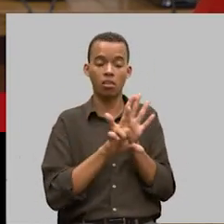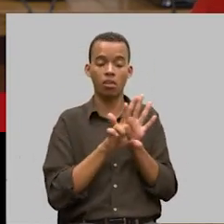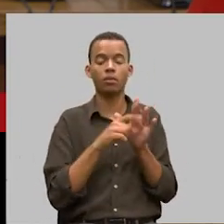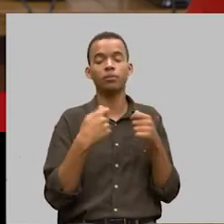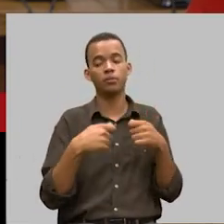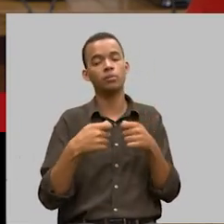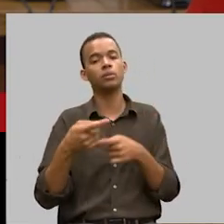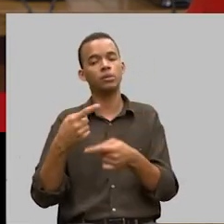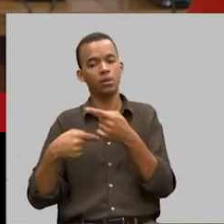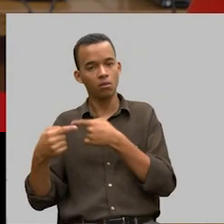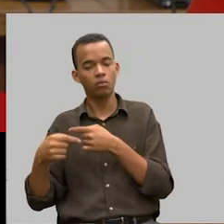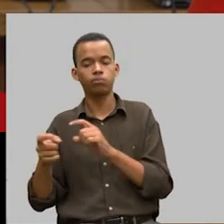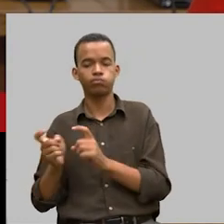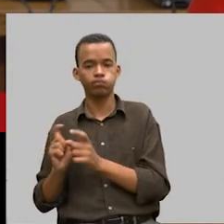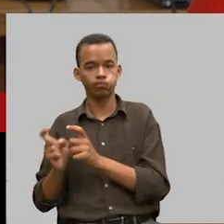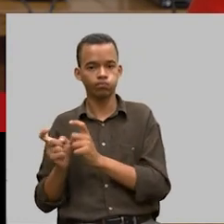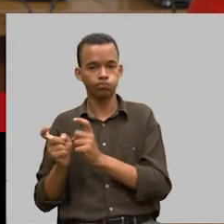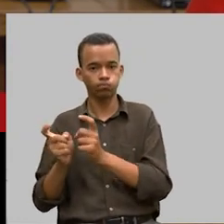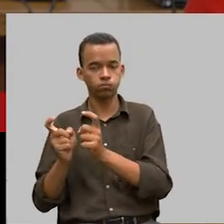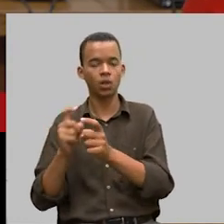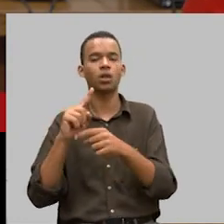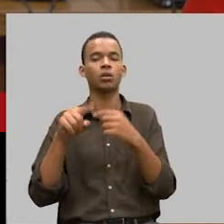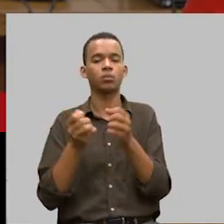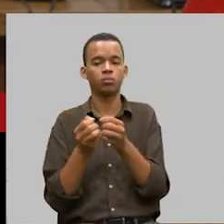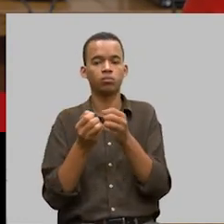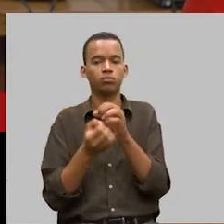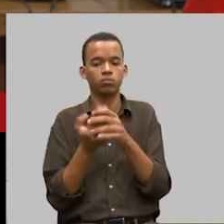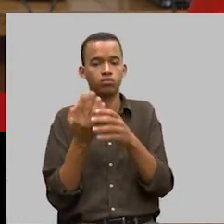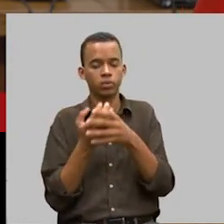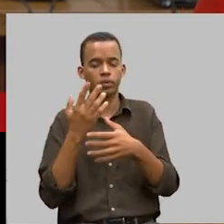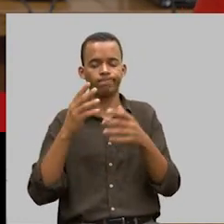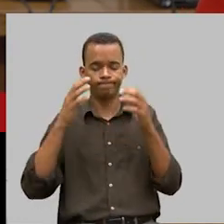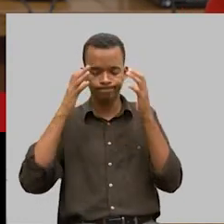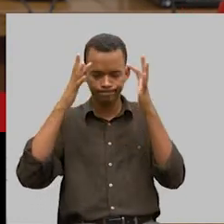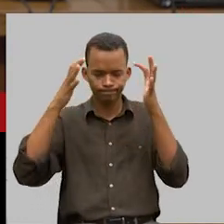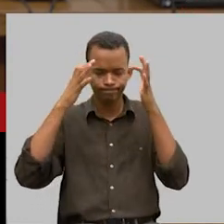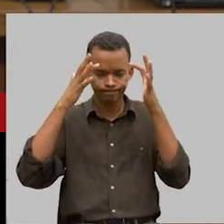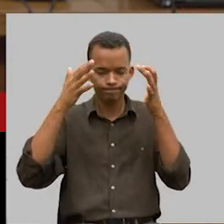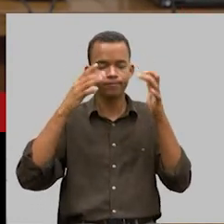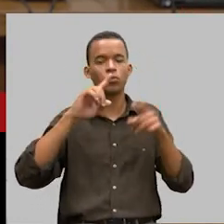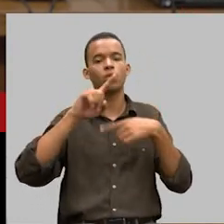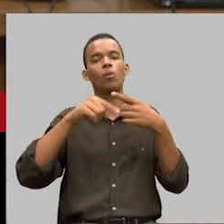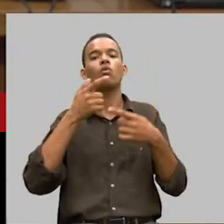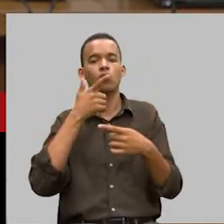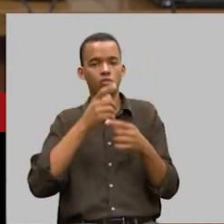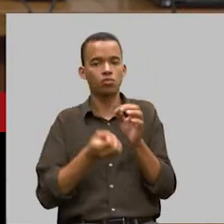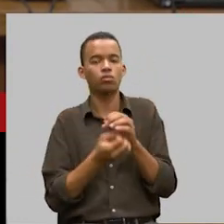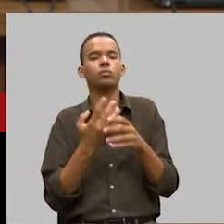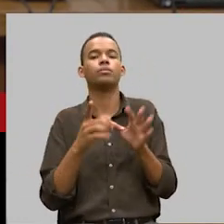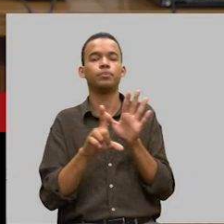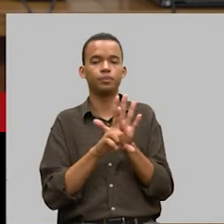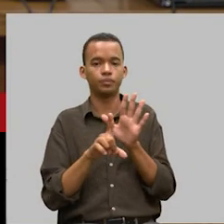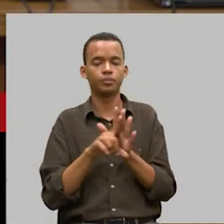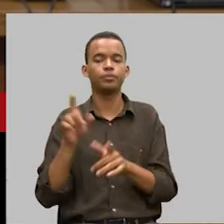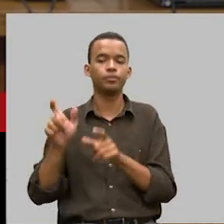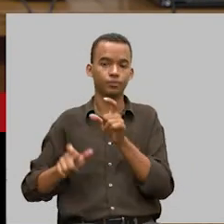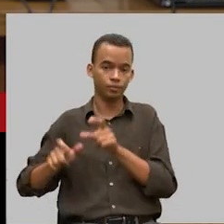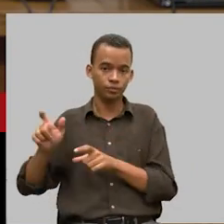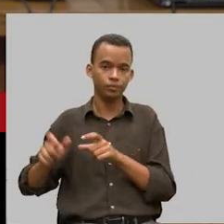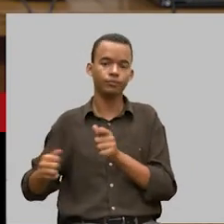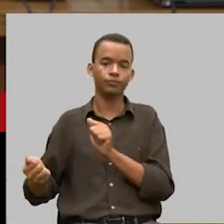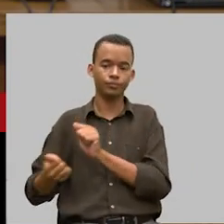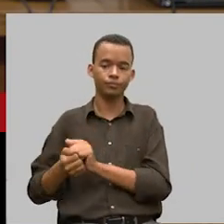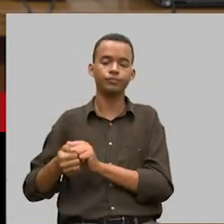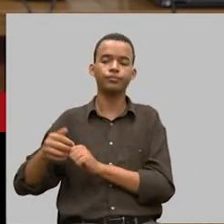Marcos ampliá-los e construí-los com exaustivo debate e diálogo com sujeitos que fazem a educação do campo nos